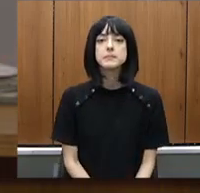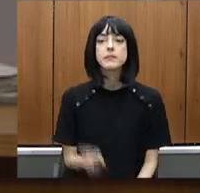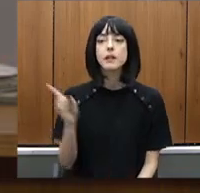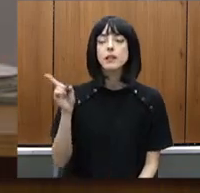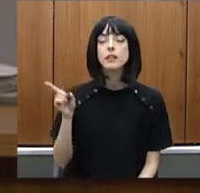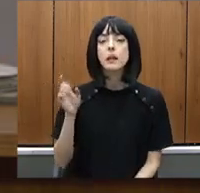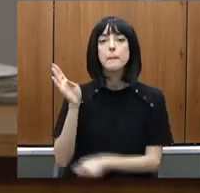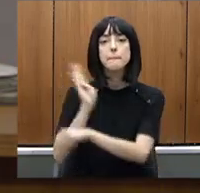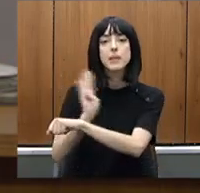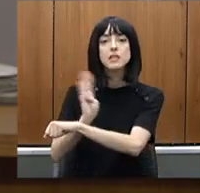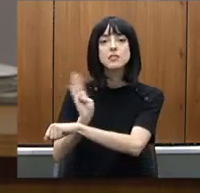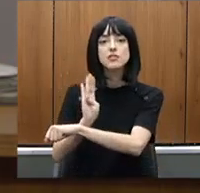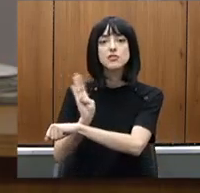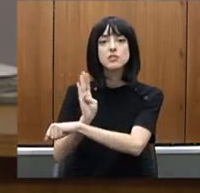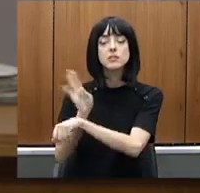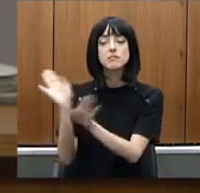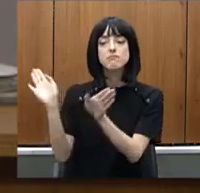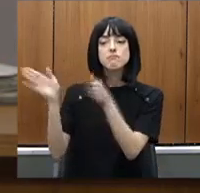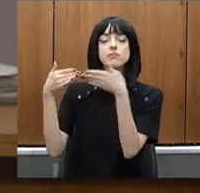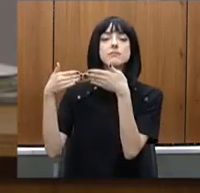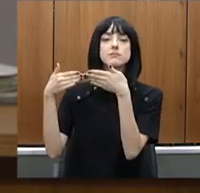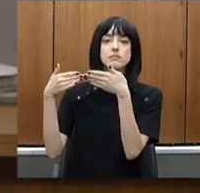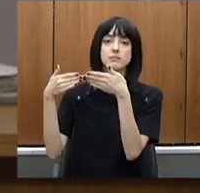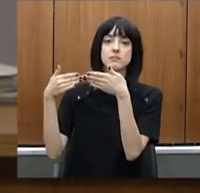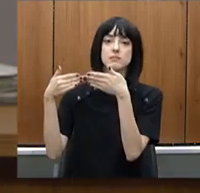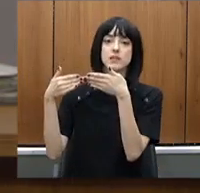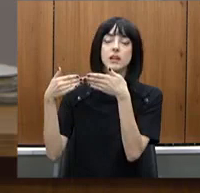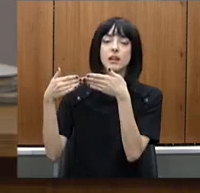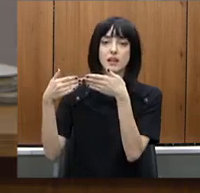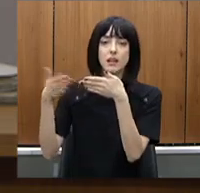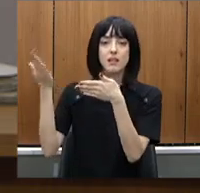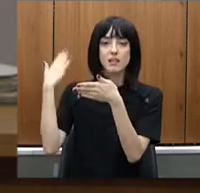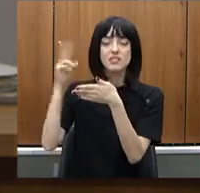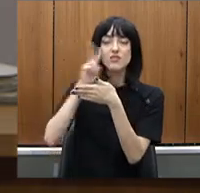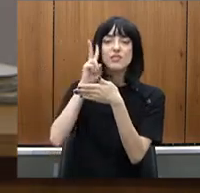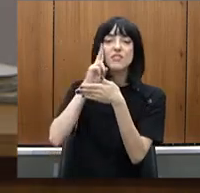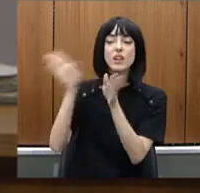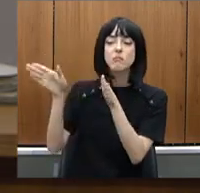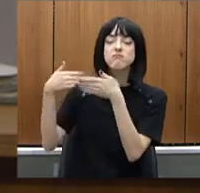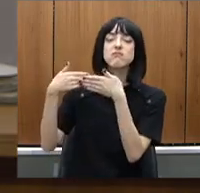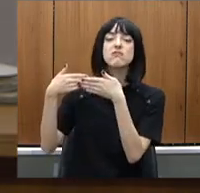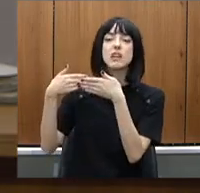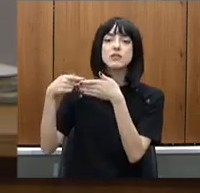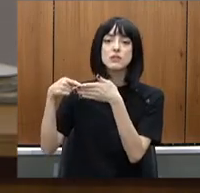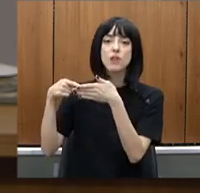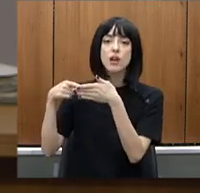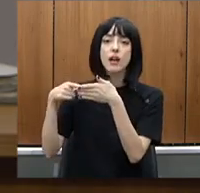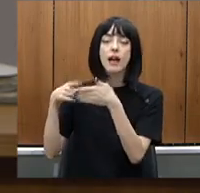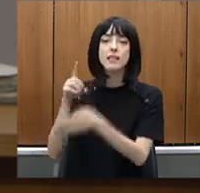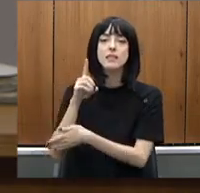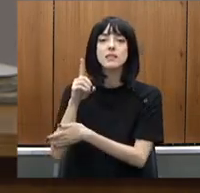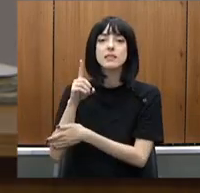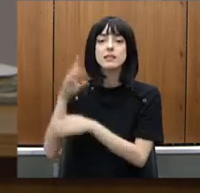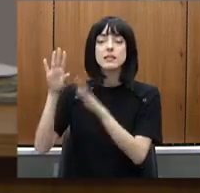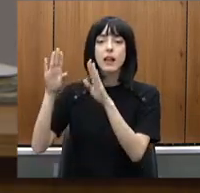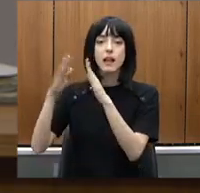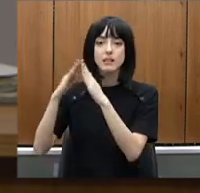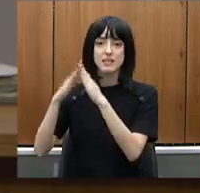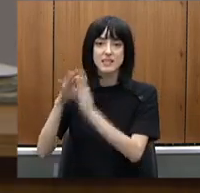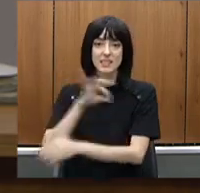é fechada a Delegacia de proteção da mulher E aí nós temos então uma ocorrência de violência contra a mulher